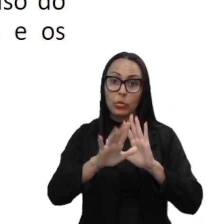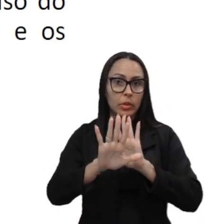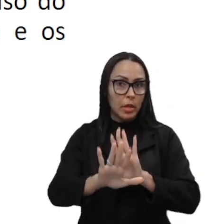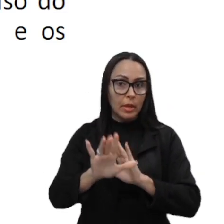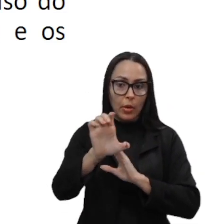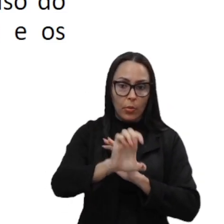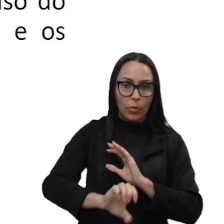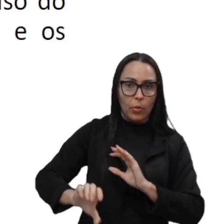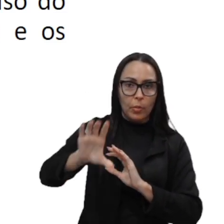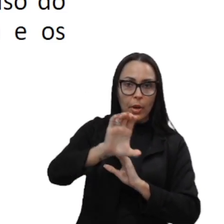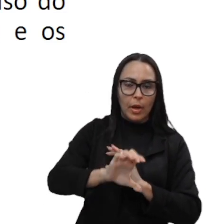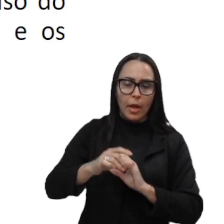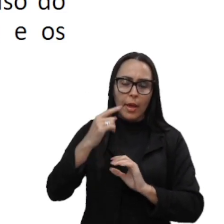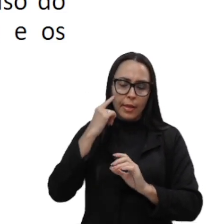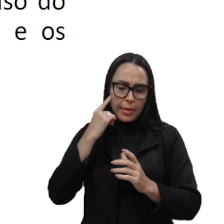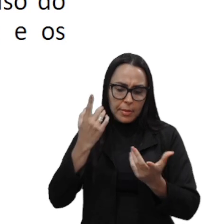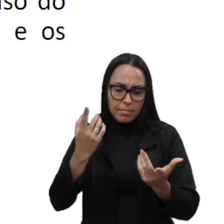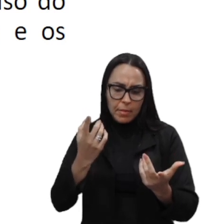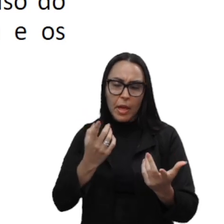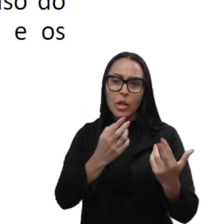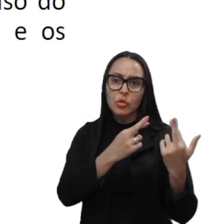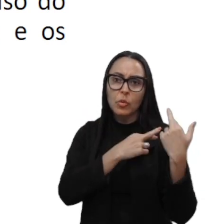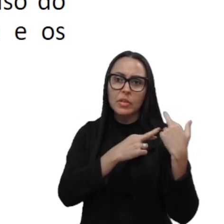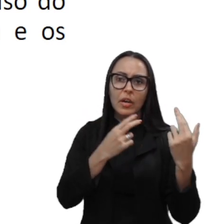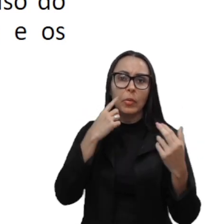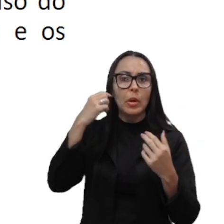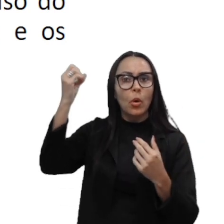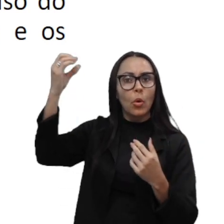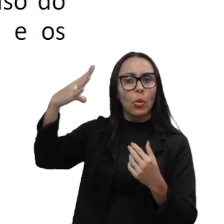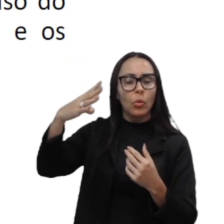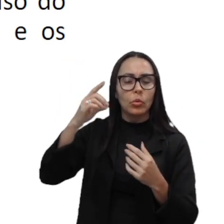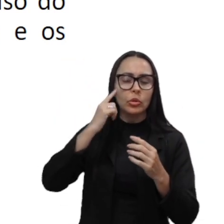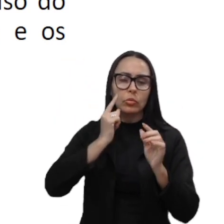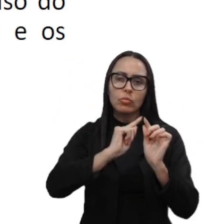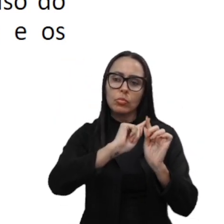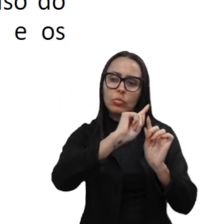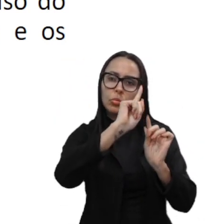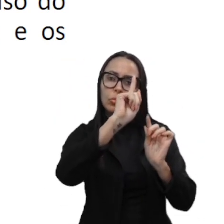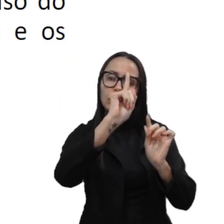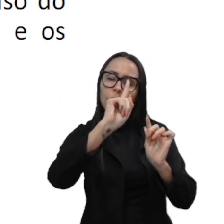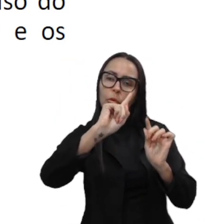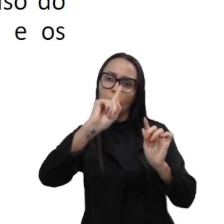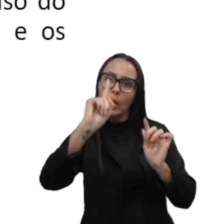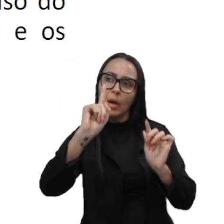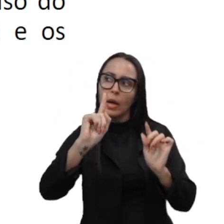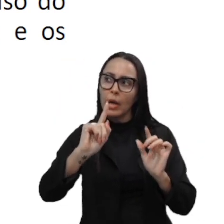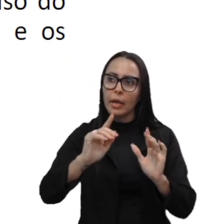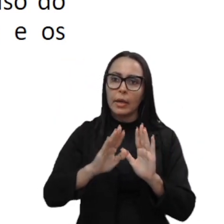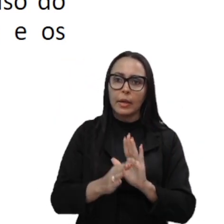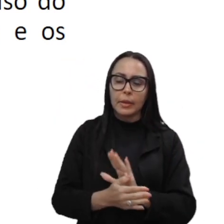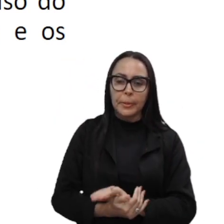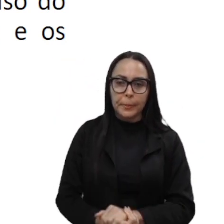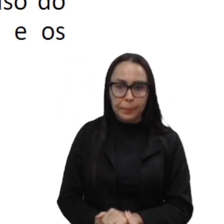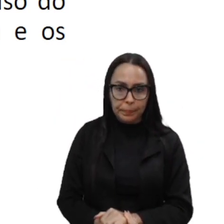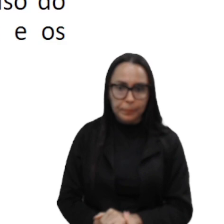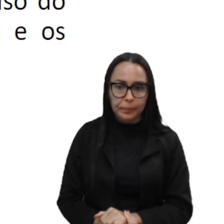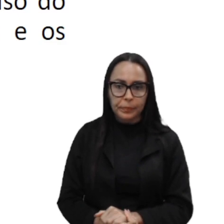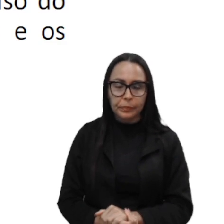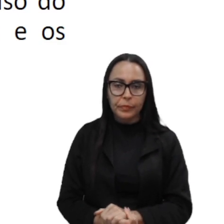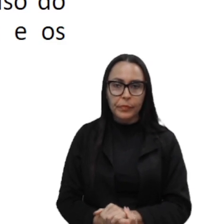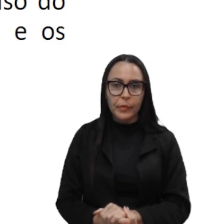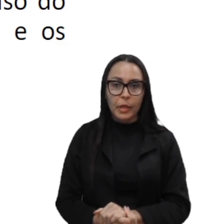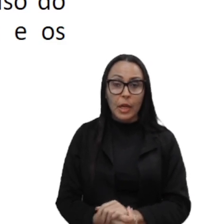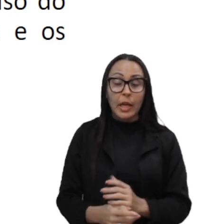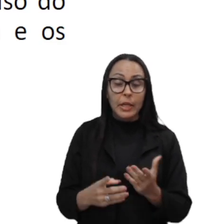na Europa, elas eram carregadas de estudos de luz e de sombra, e essas estilogravuras nem tanto. E uma